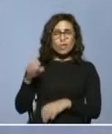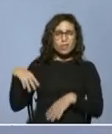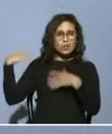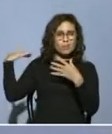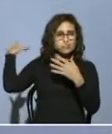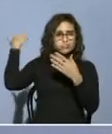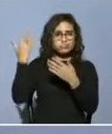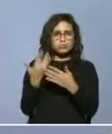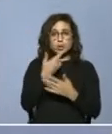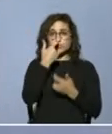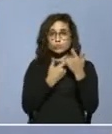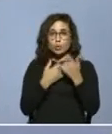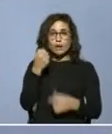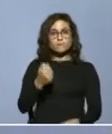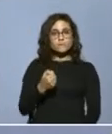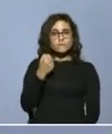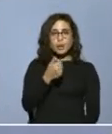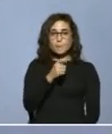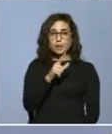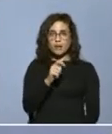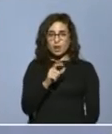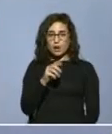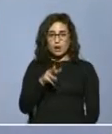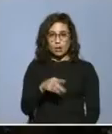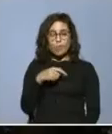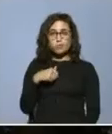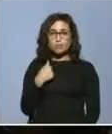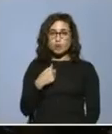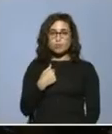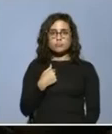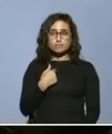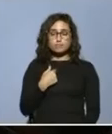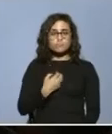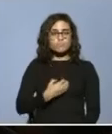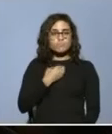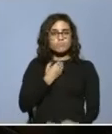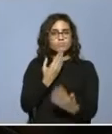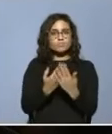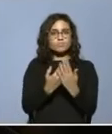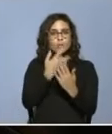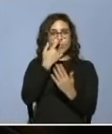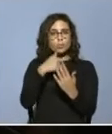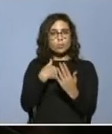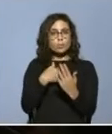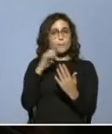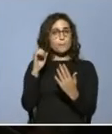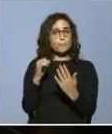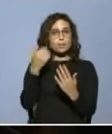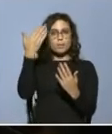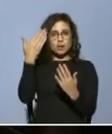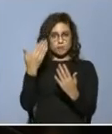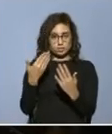que aqueles pobres pastores de Belém o estavam a viver em primeira pessoa.